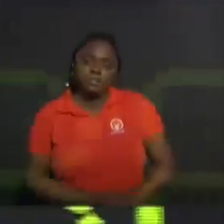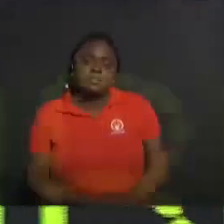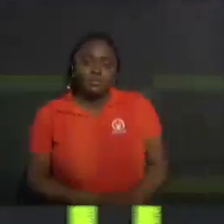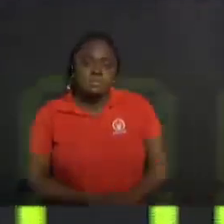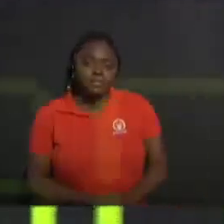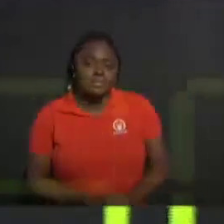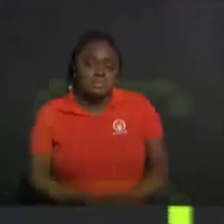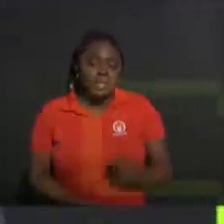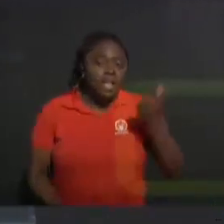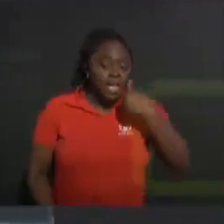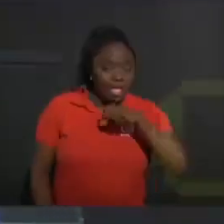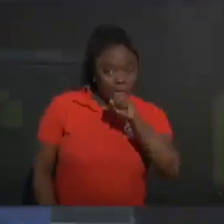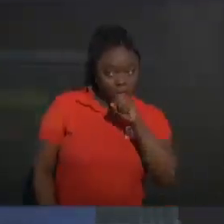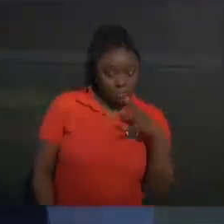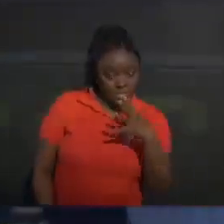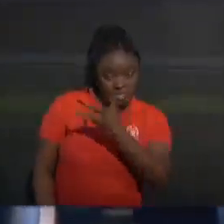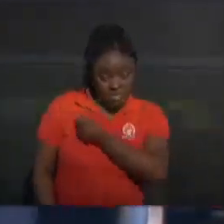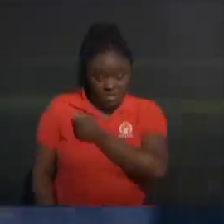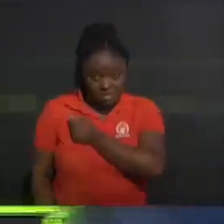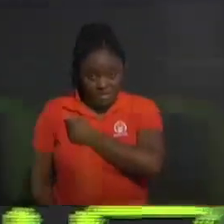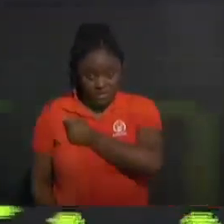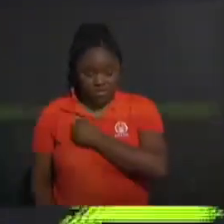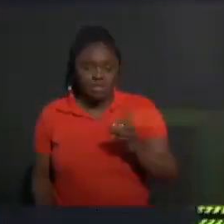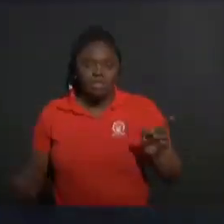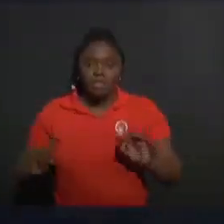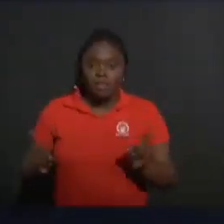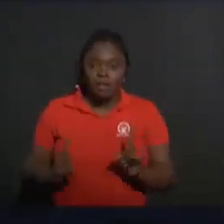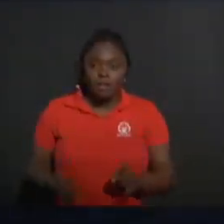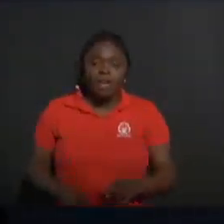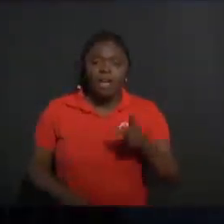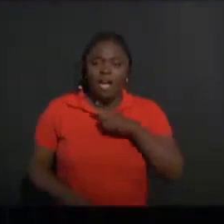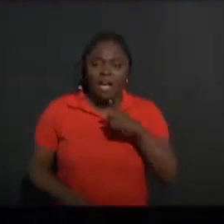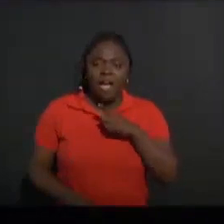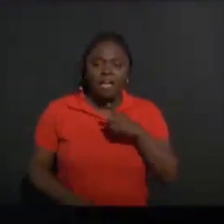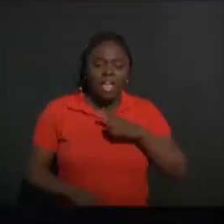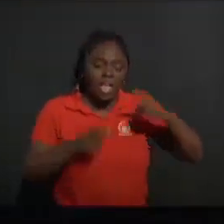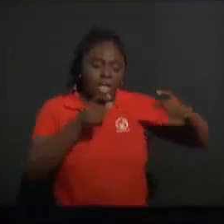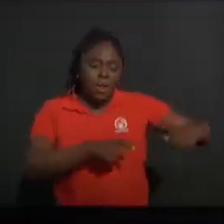Não é a mãe de Salvador que resolve. Não existe purgatório.